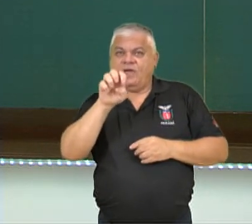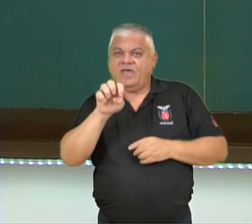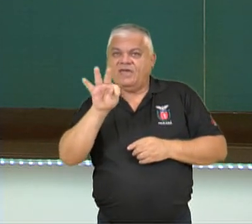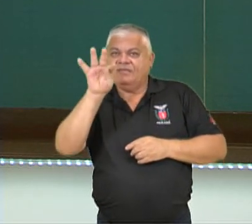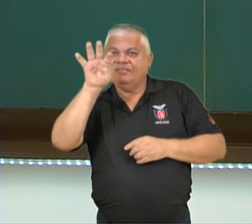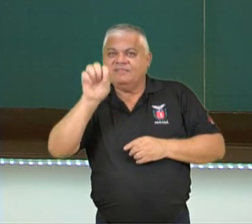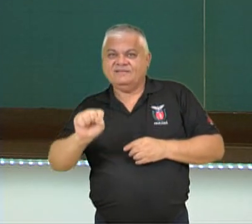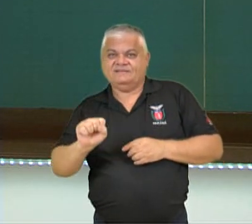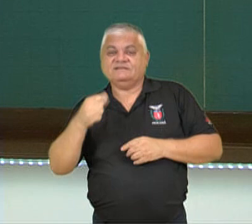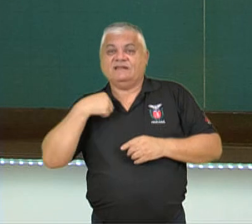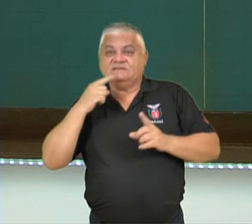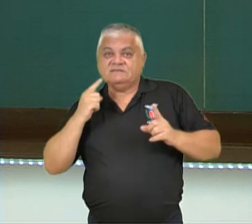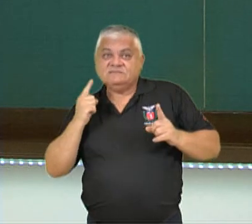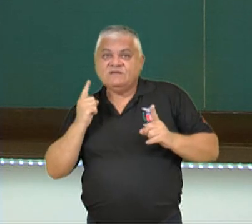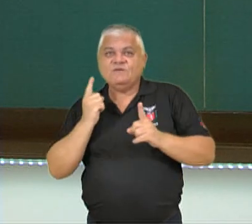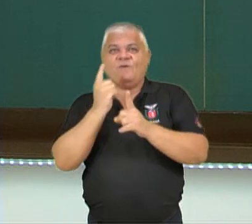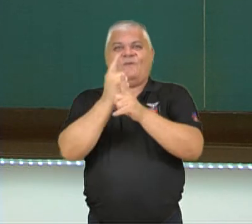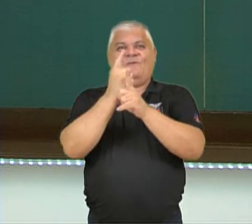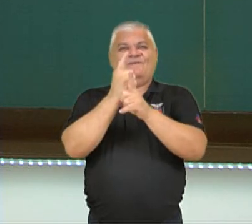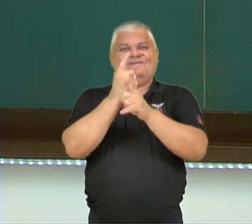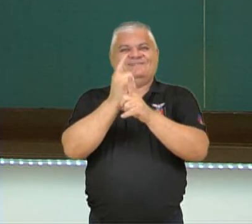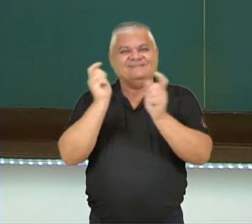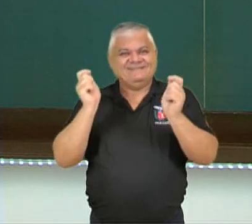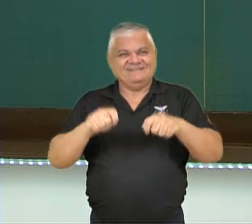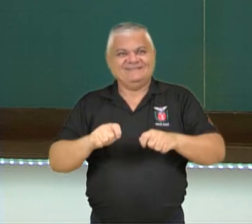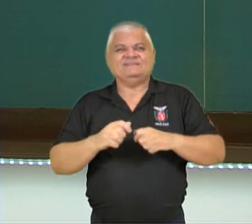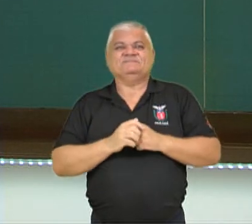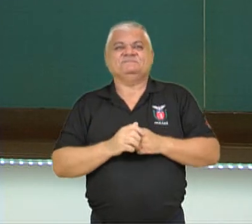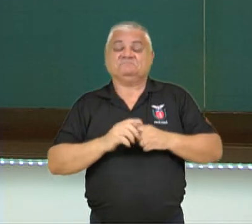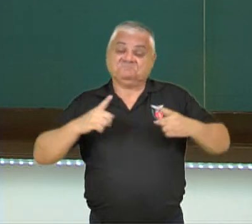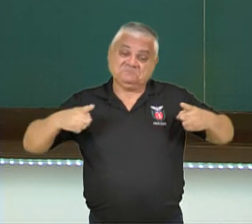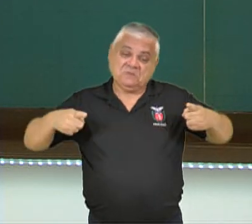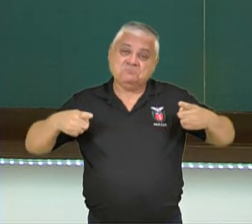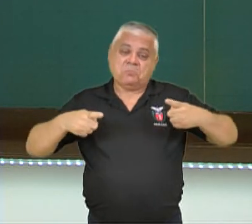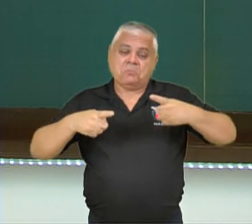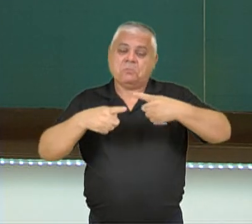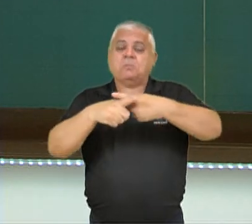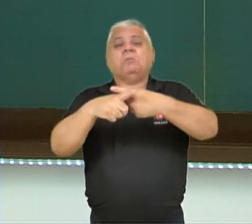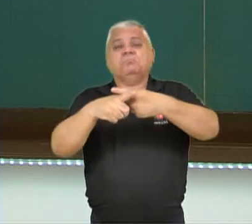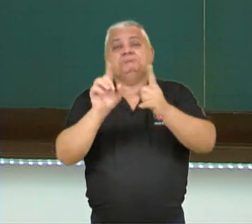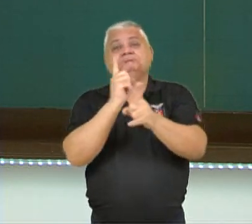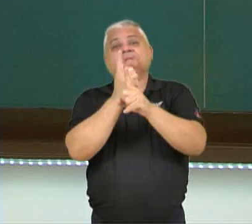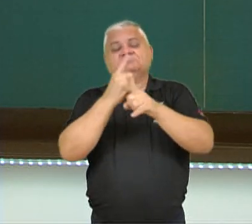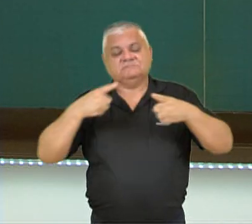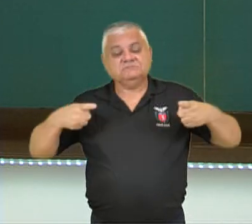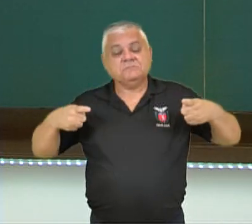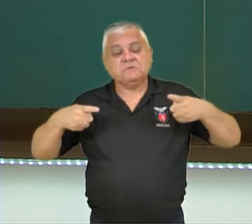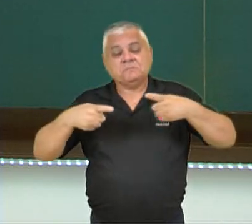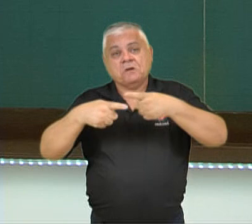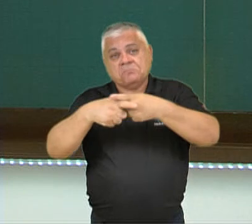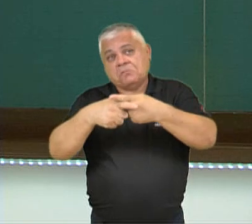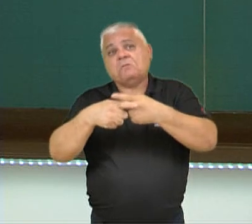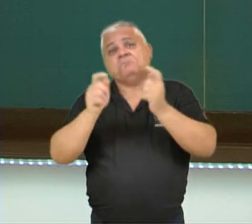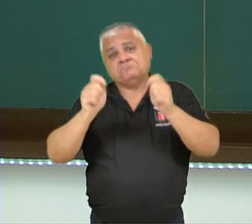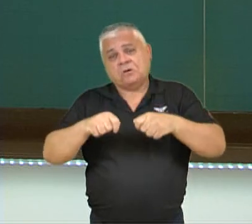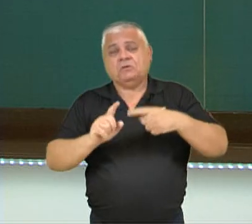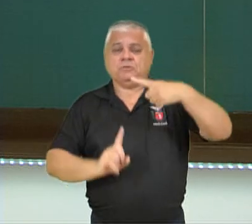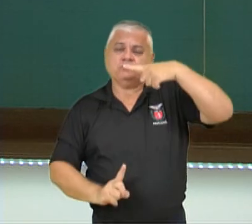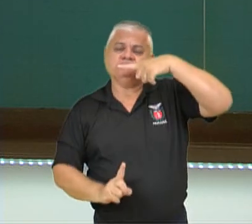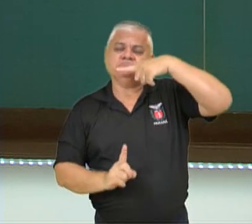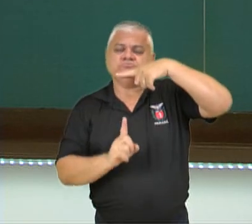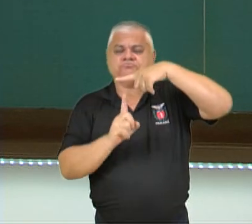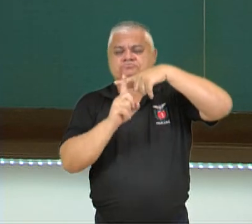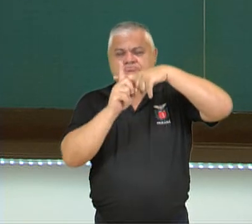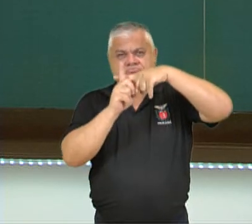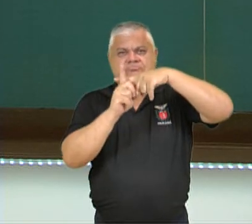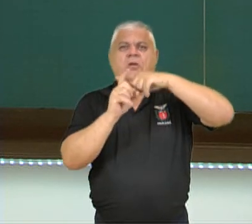um ponto, ok? Então são retas concorrentes. Elas podem se encontrar de qualquer jeito, com qualquer inclinação, ok? Ou